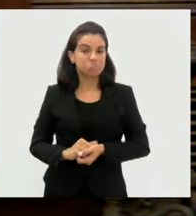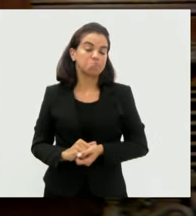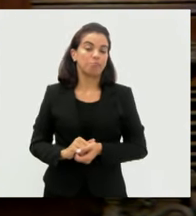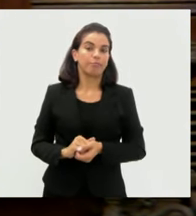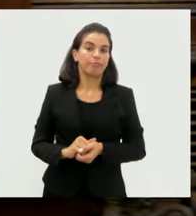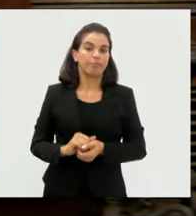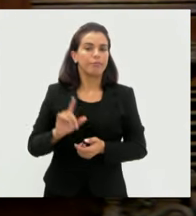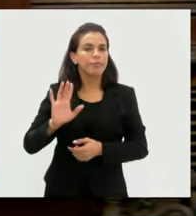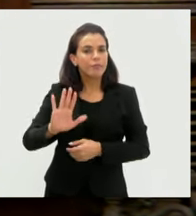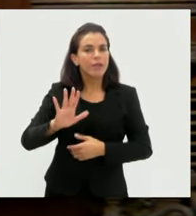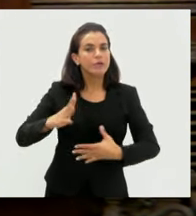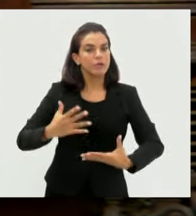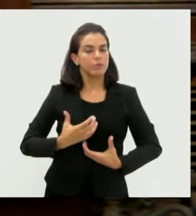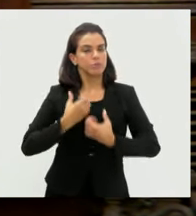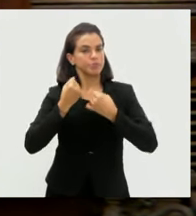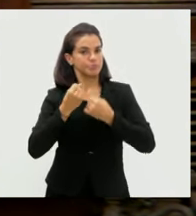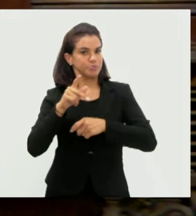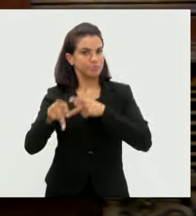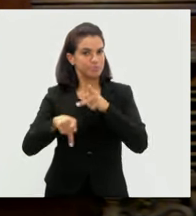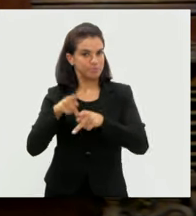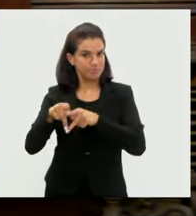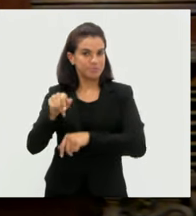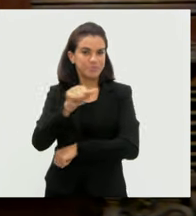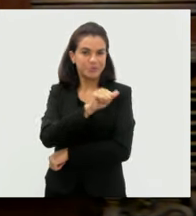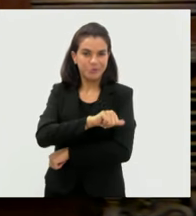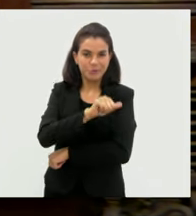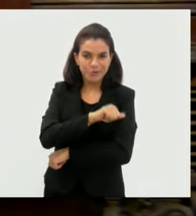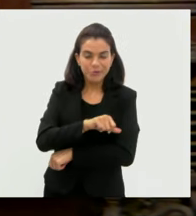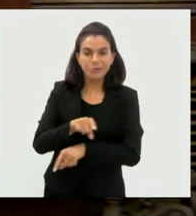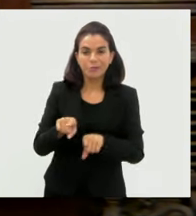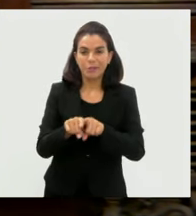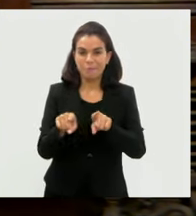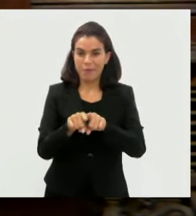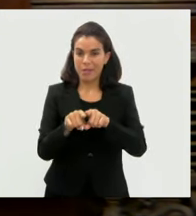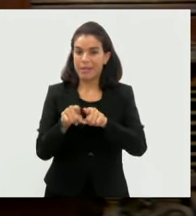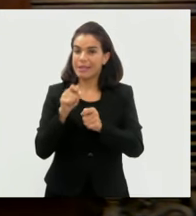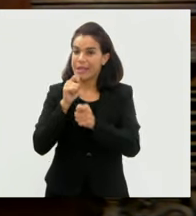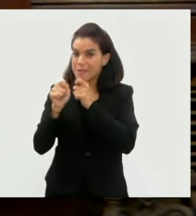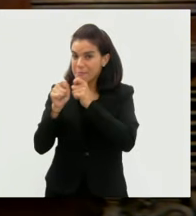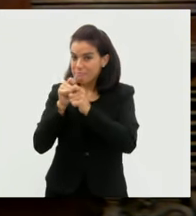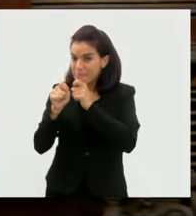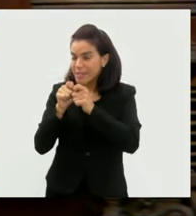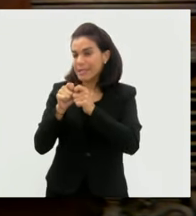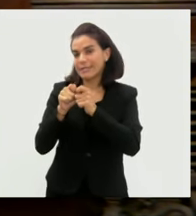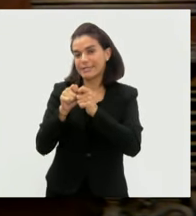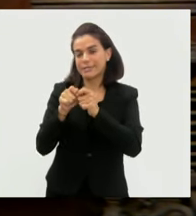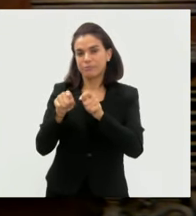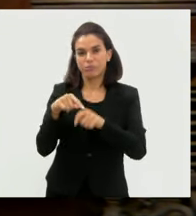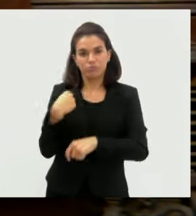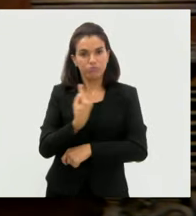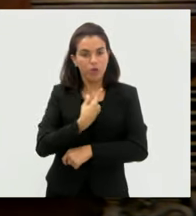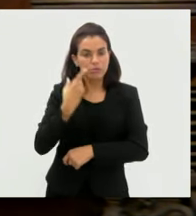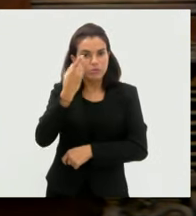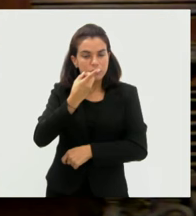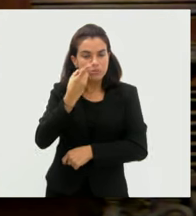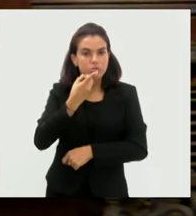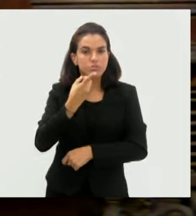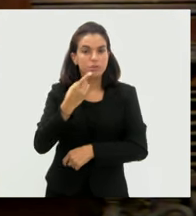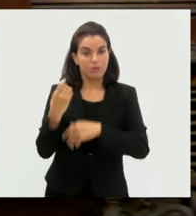surpresa da população do Rio de Janeiro, da imprensa e de nós parlamentares, a